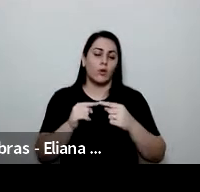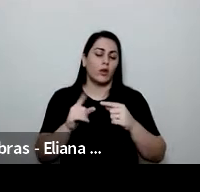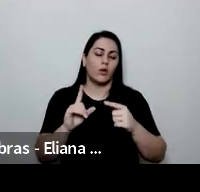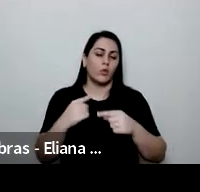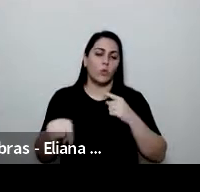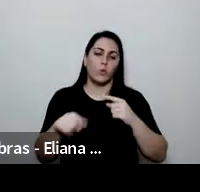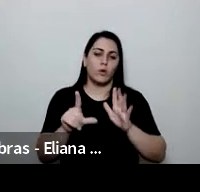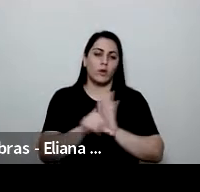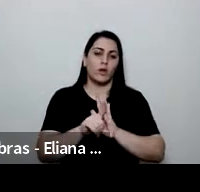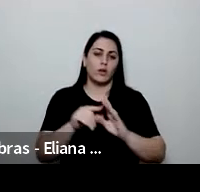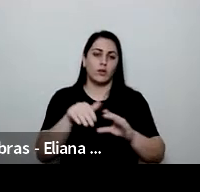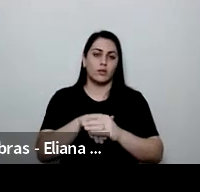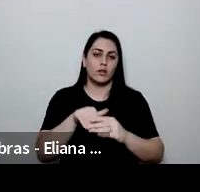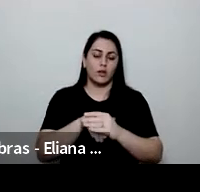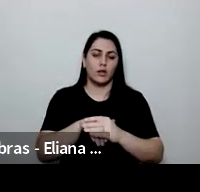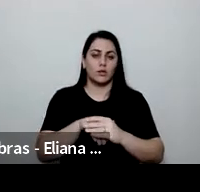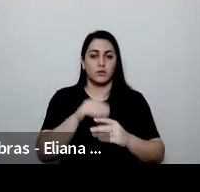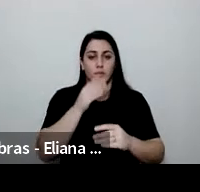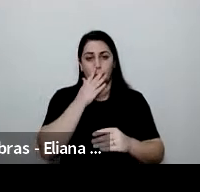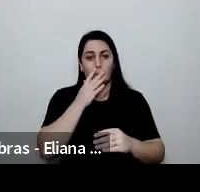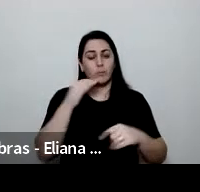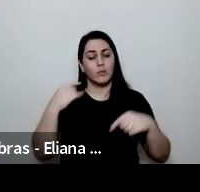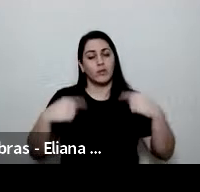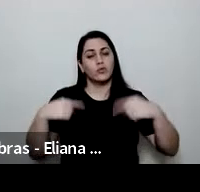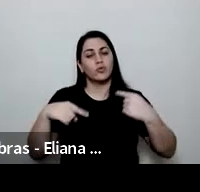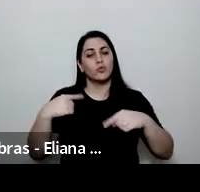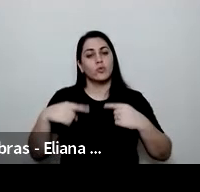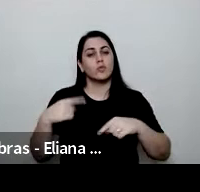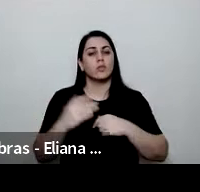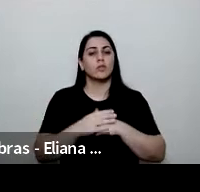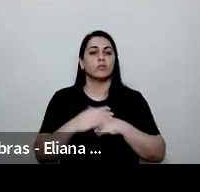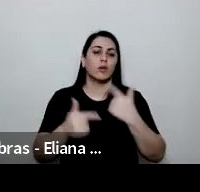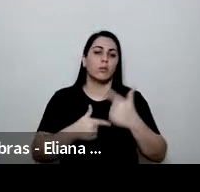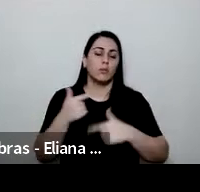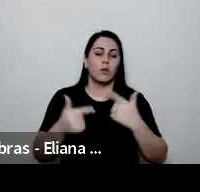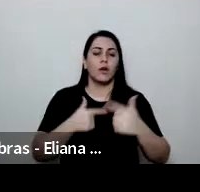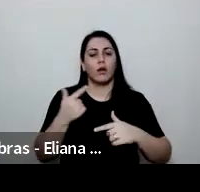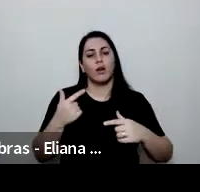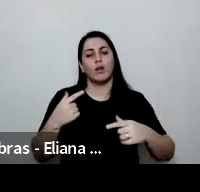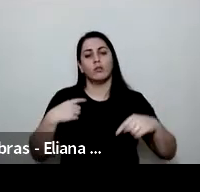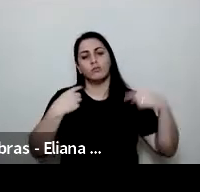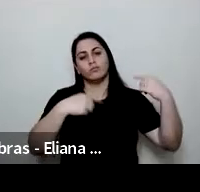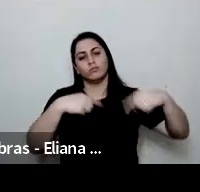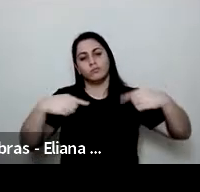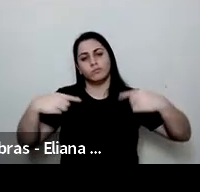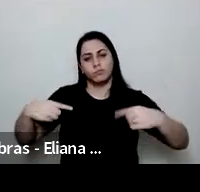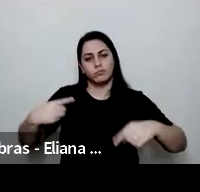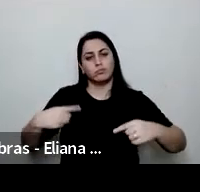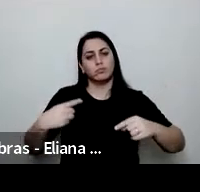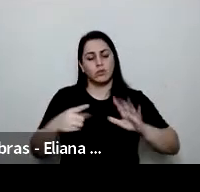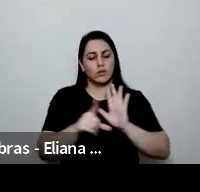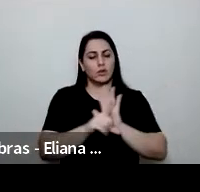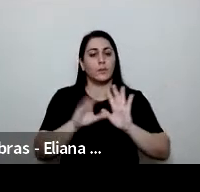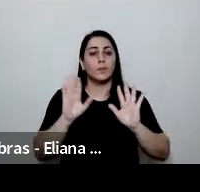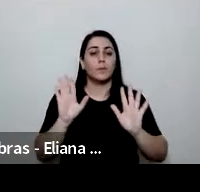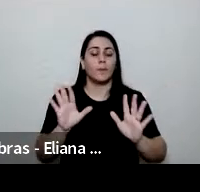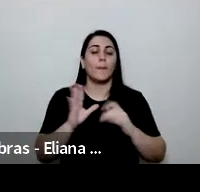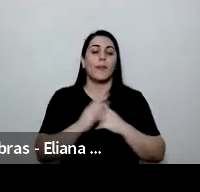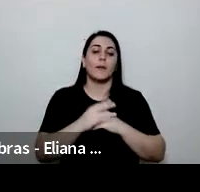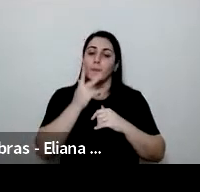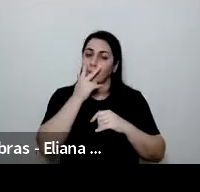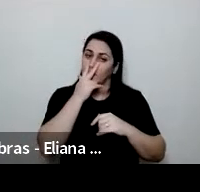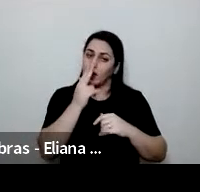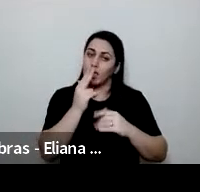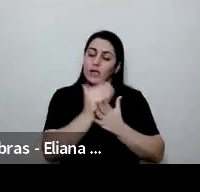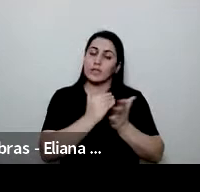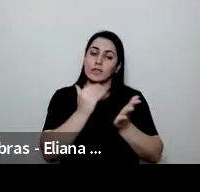tange a alteração para discussão de assuntos parlamentares debates legislativos que o representado nos parece foi